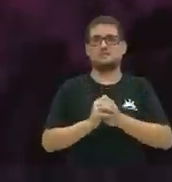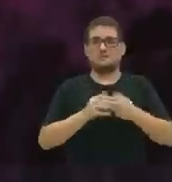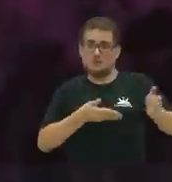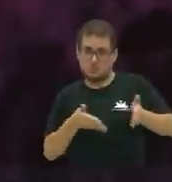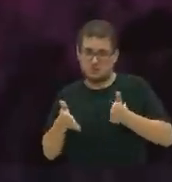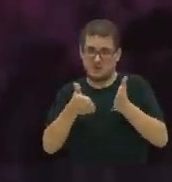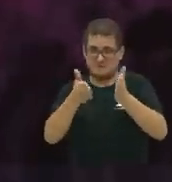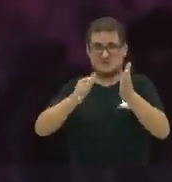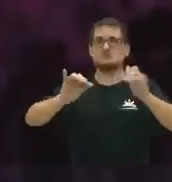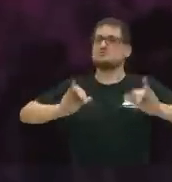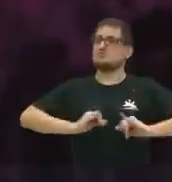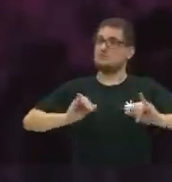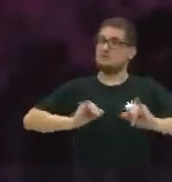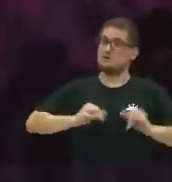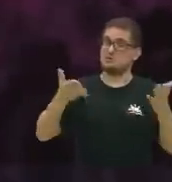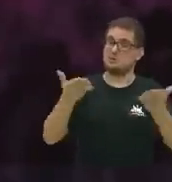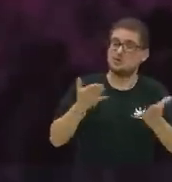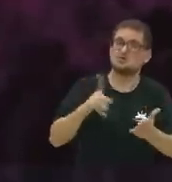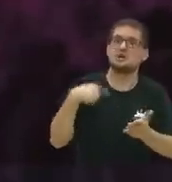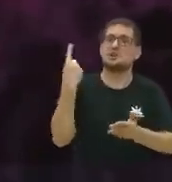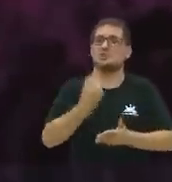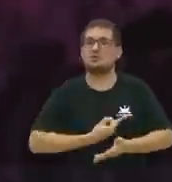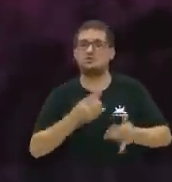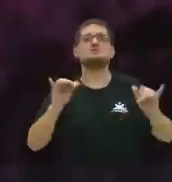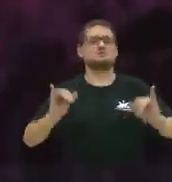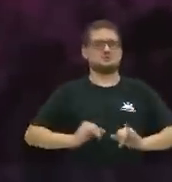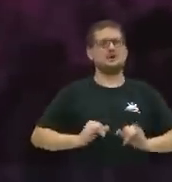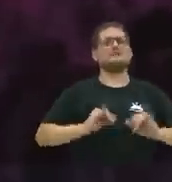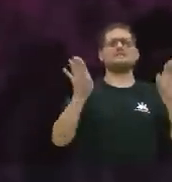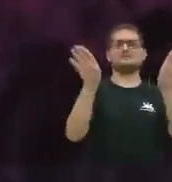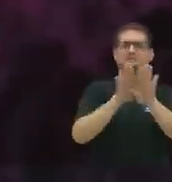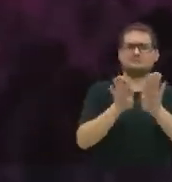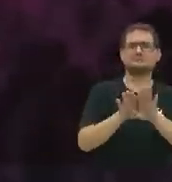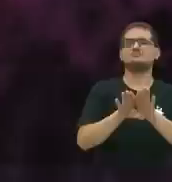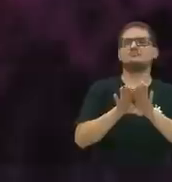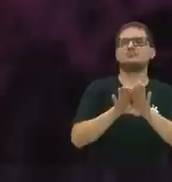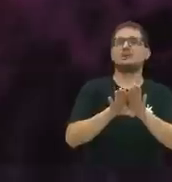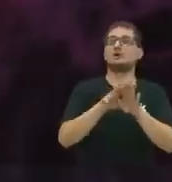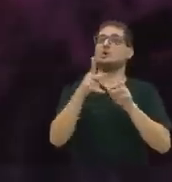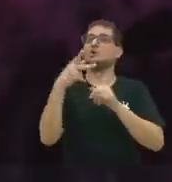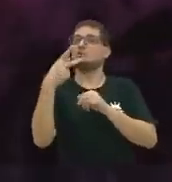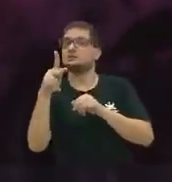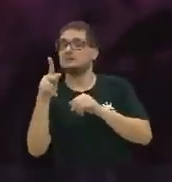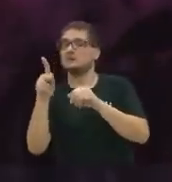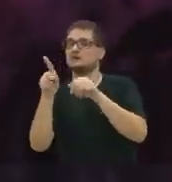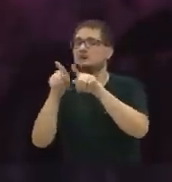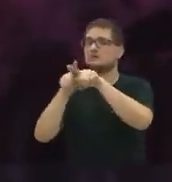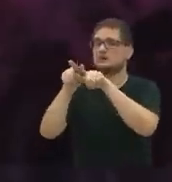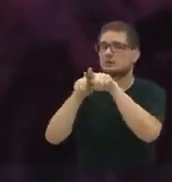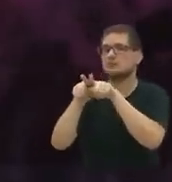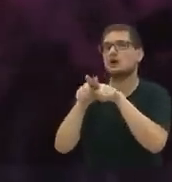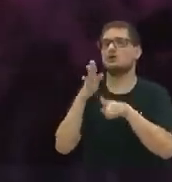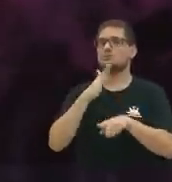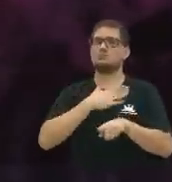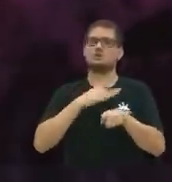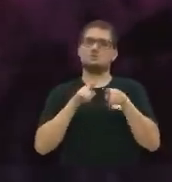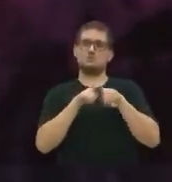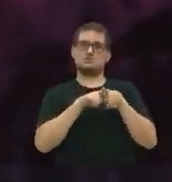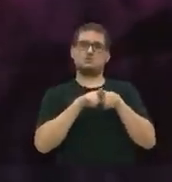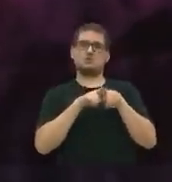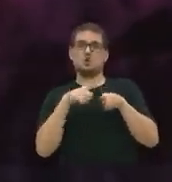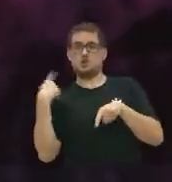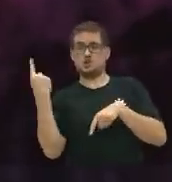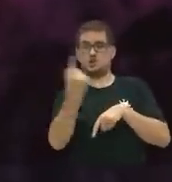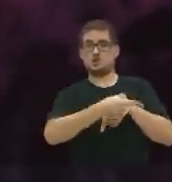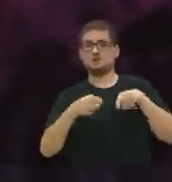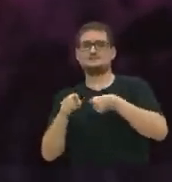via dolorosa das nossos sofrimentos. O teu irmão é meu irmão, é